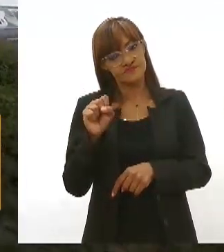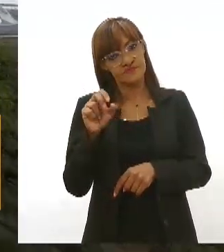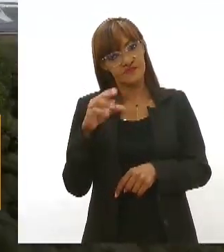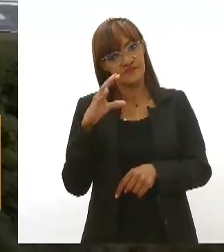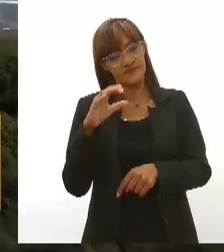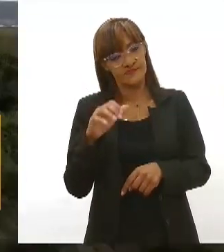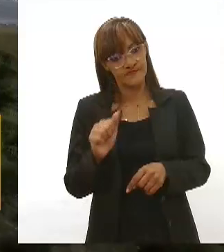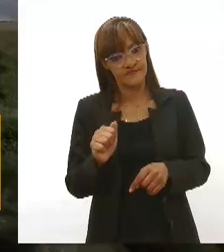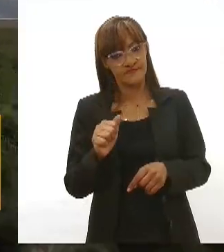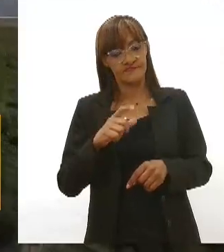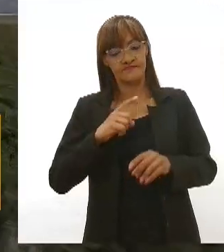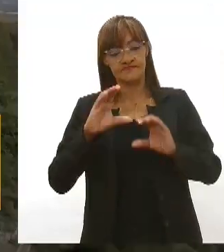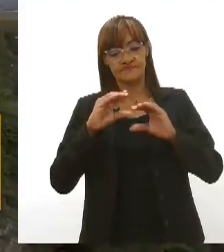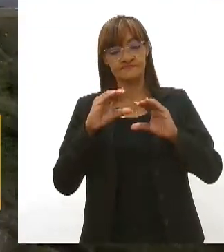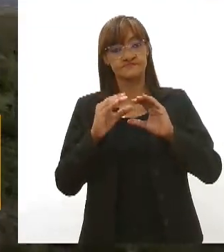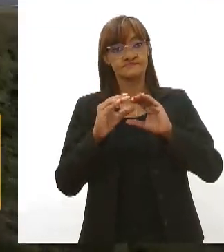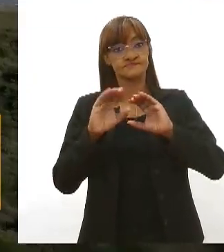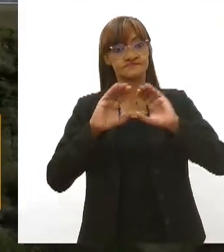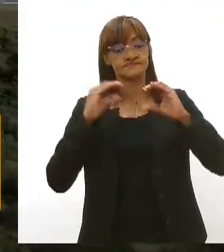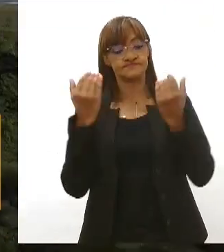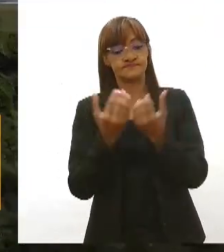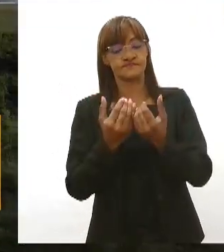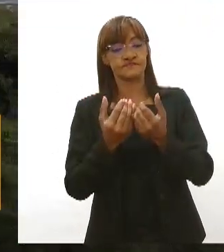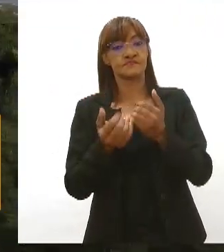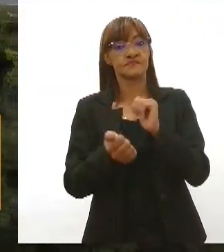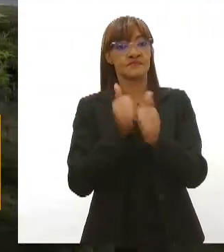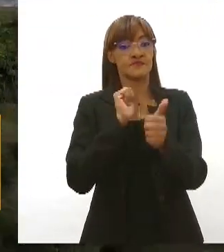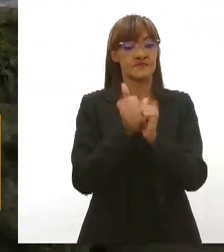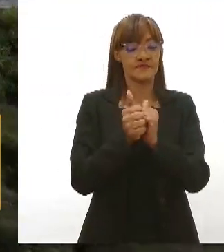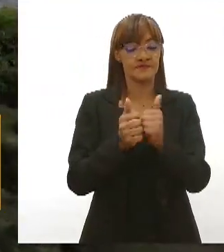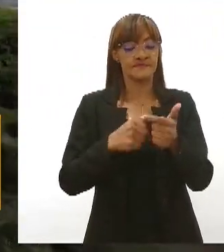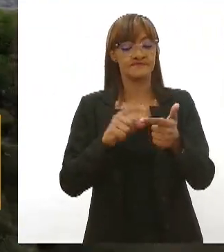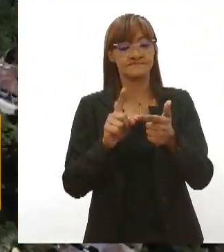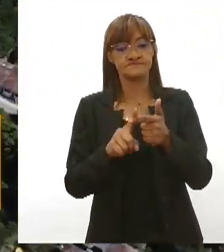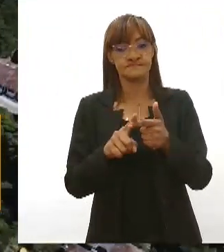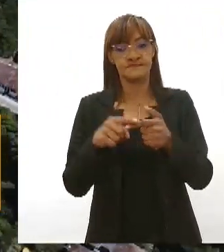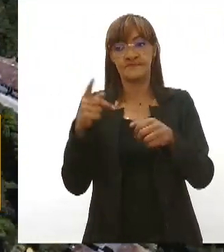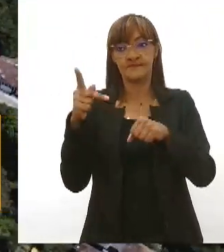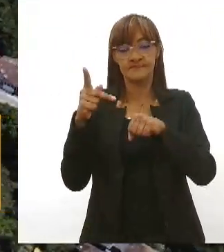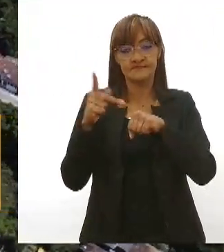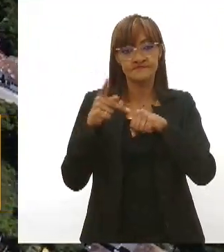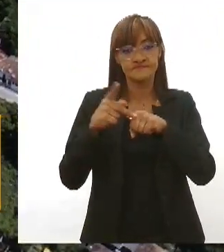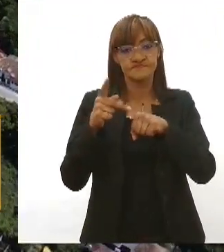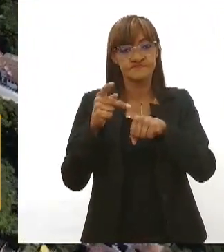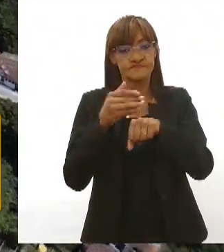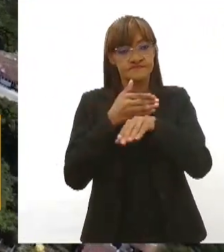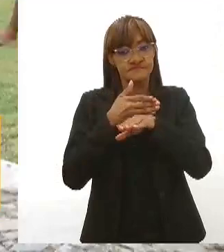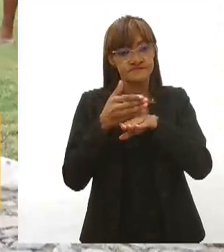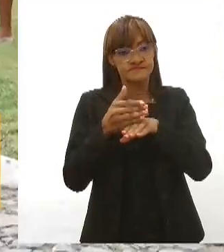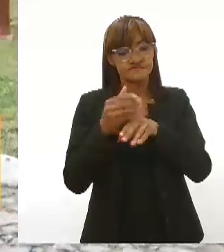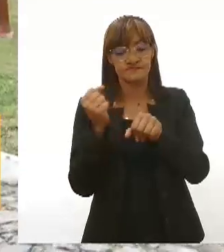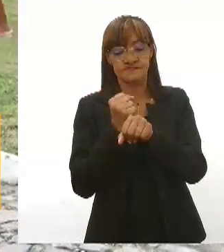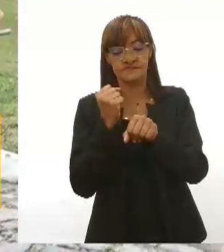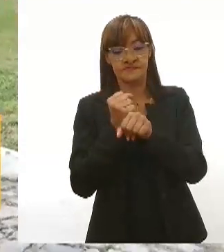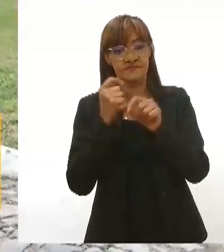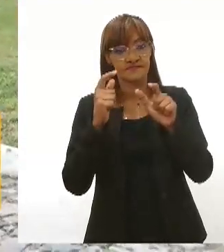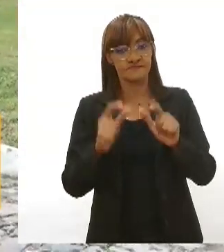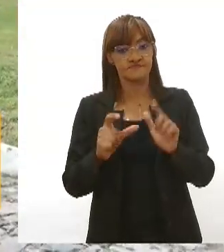esportes reformada, o povoado Pedra Branca, com a reforma do ponto de encontro comunitário, e o